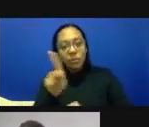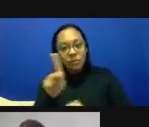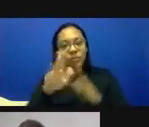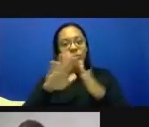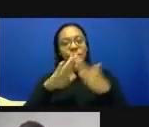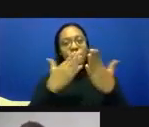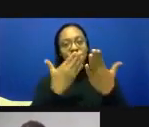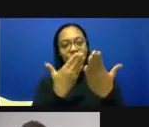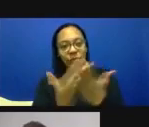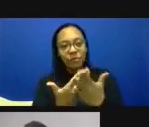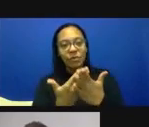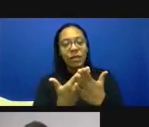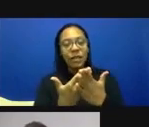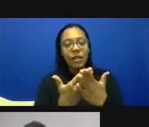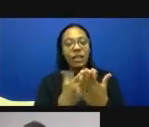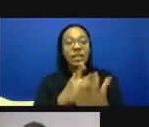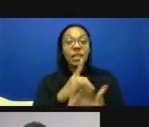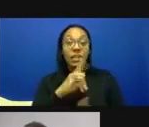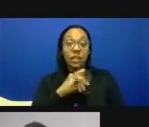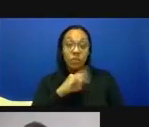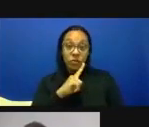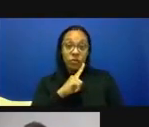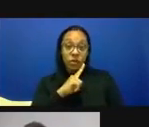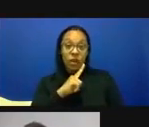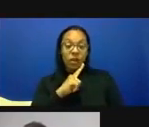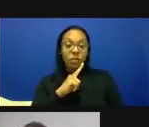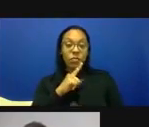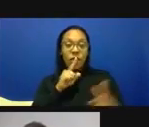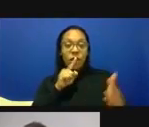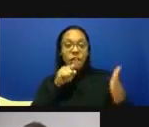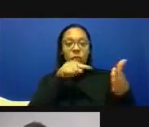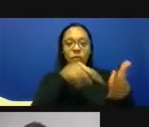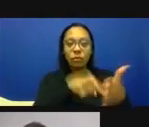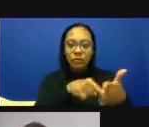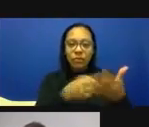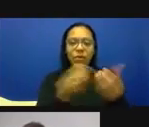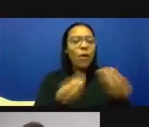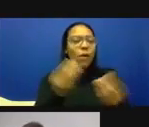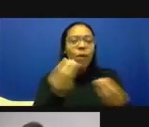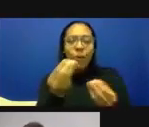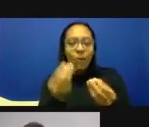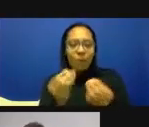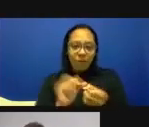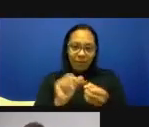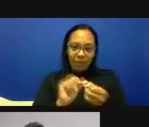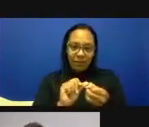caso eles venham a receber alguma denúncia, saber como proceder. Porque talvez alguns professores,